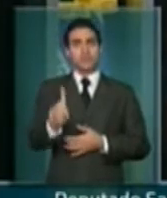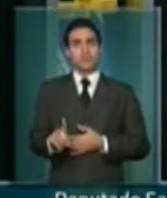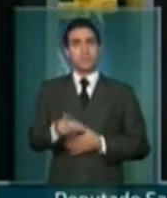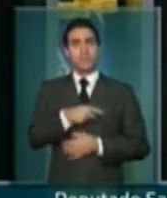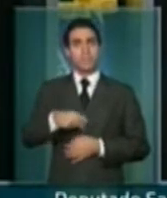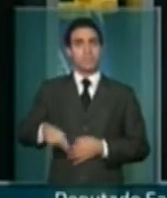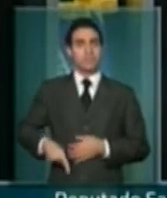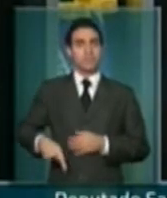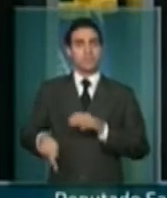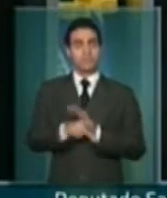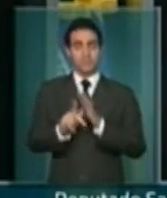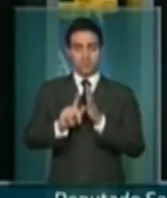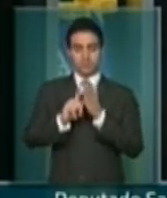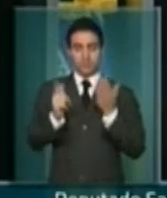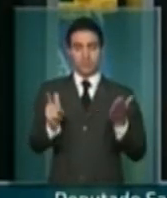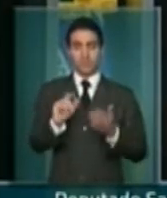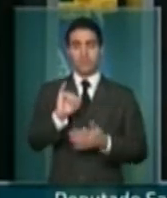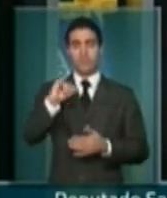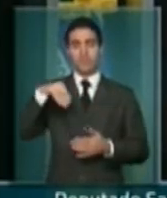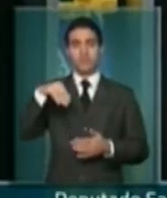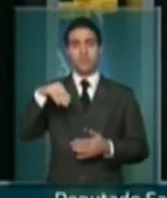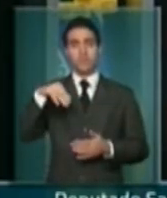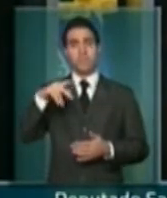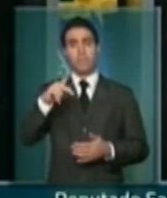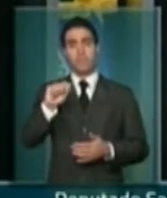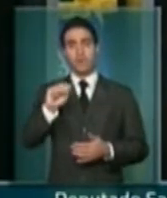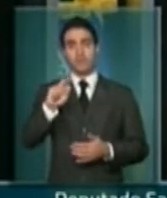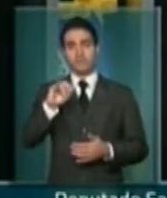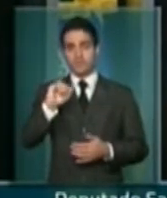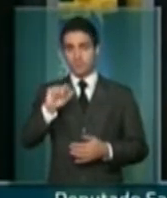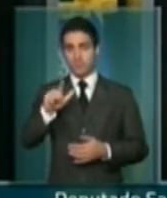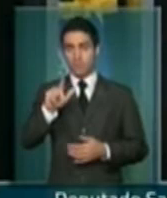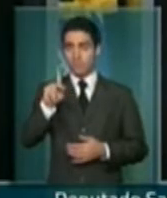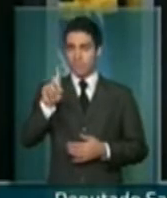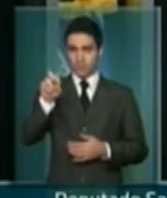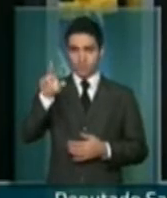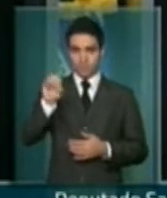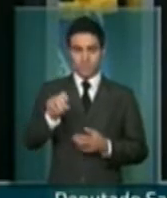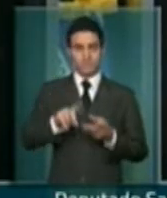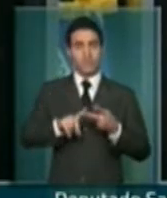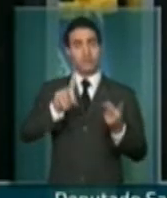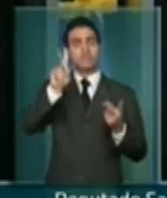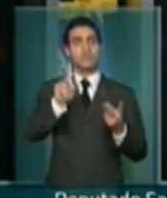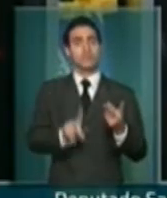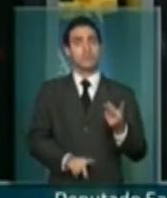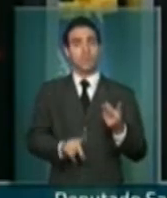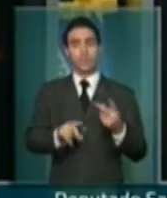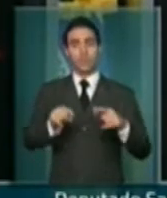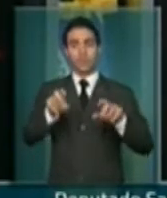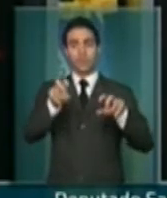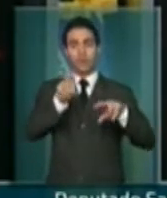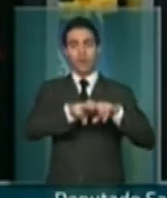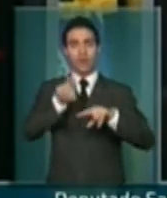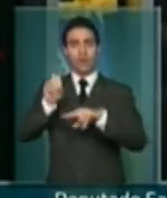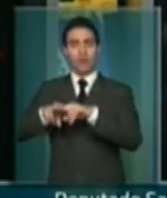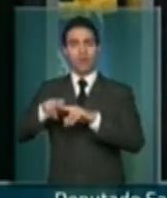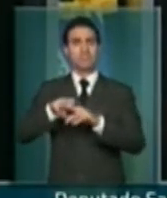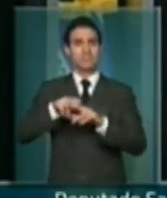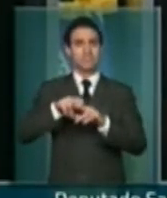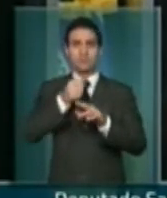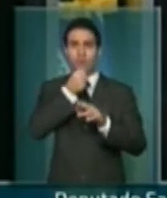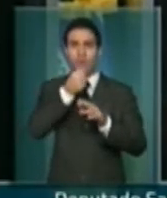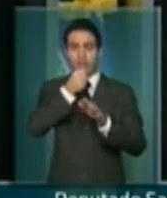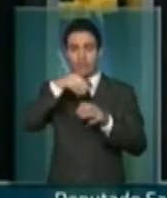diretor-presidente do Jornal Imparcial, Pedro Freire, senhor diretor de redação, amigo de